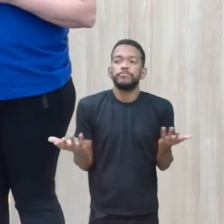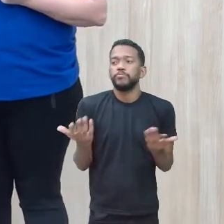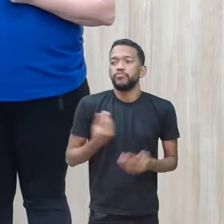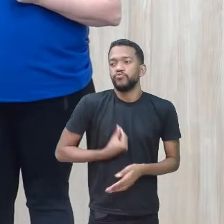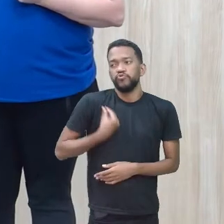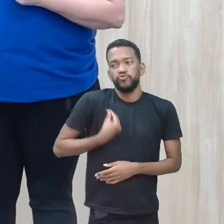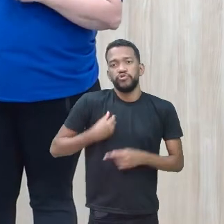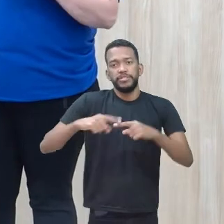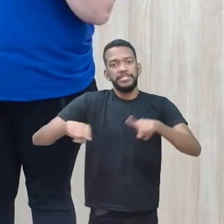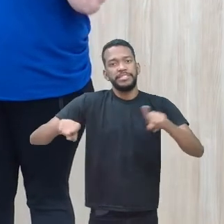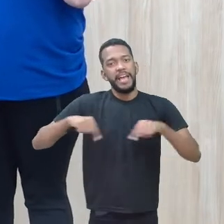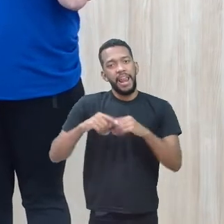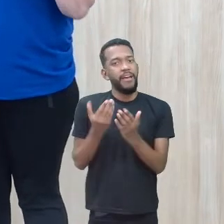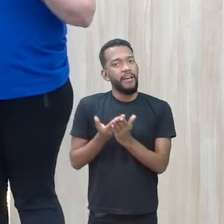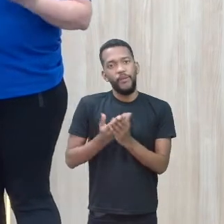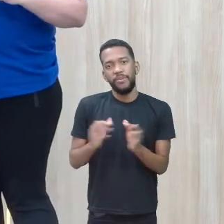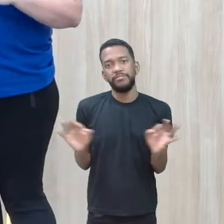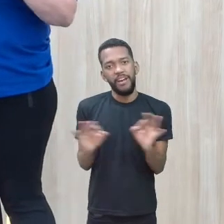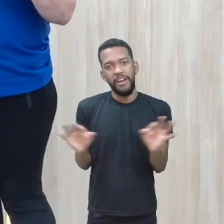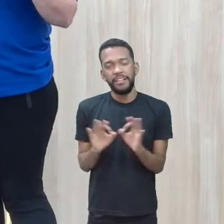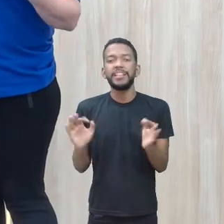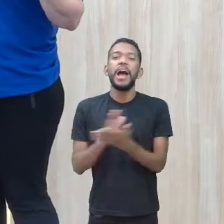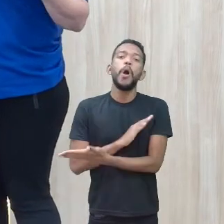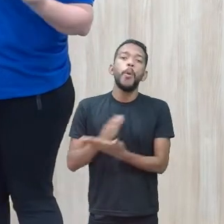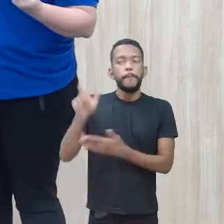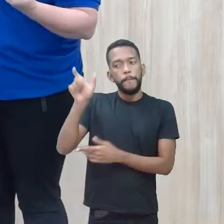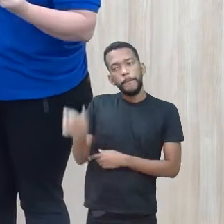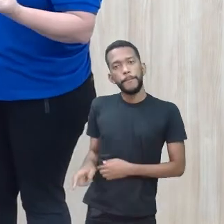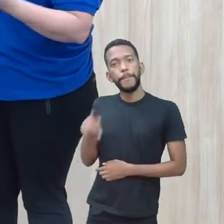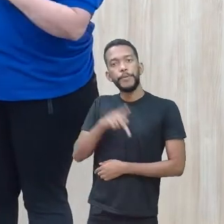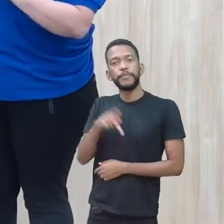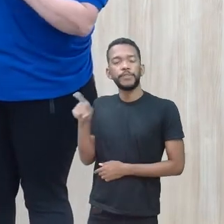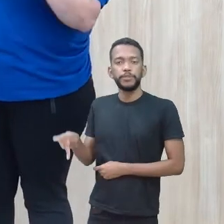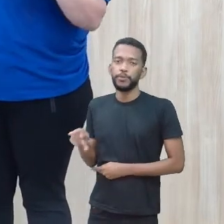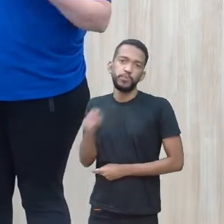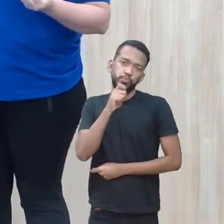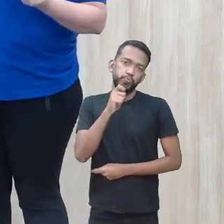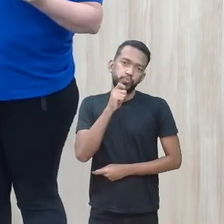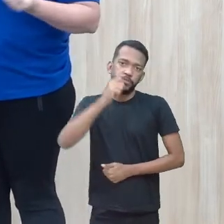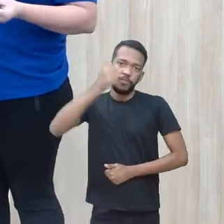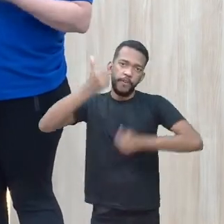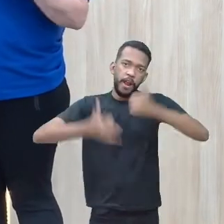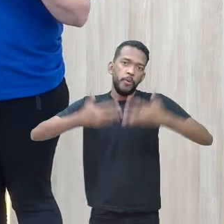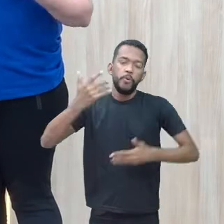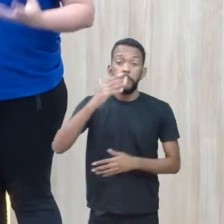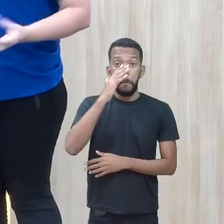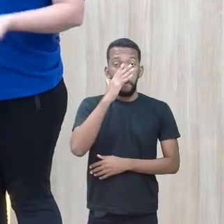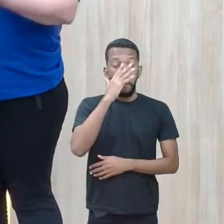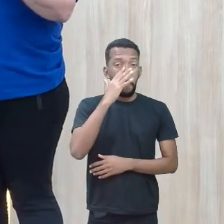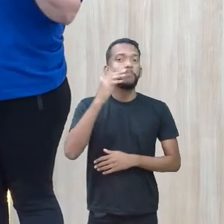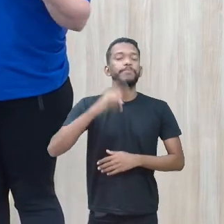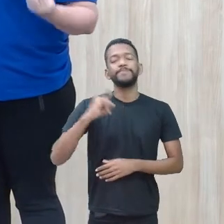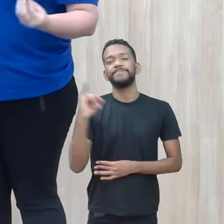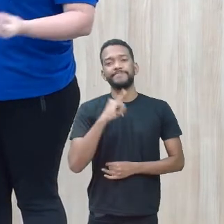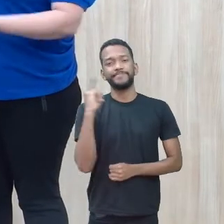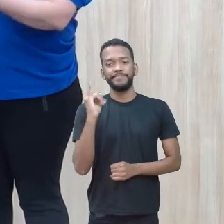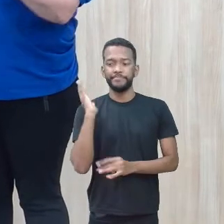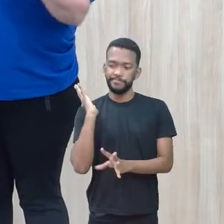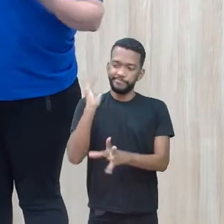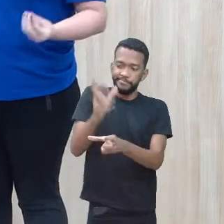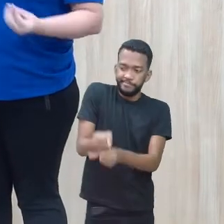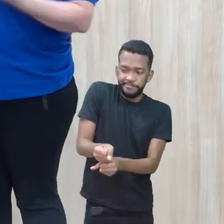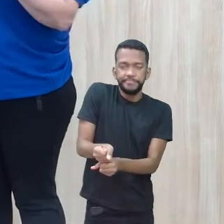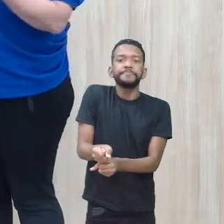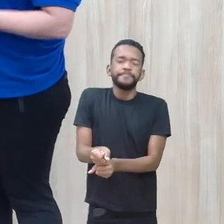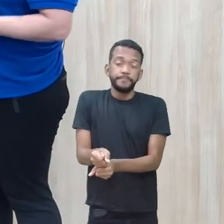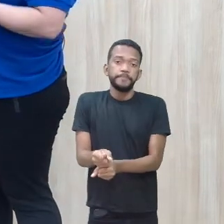de aula, e o professor que estava no momento não falou. Então é importante retomar, revisar,